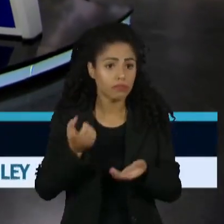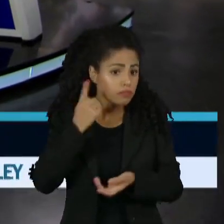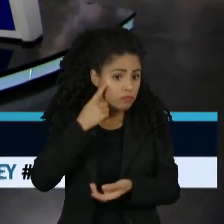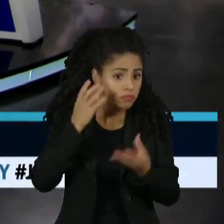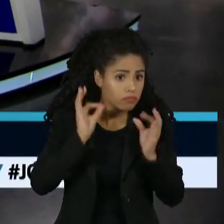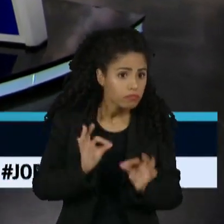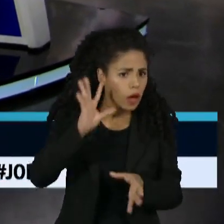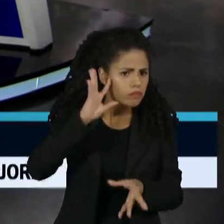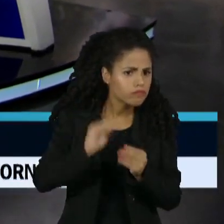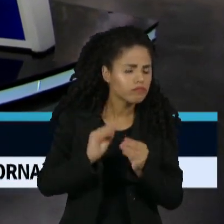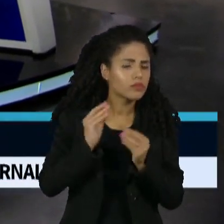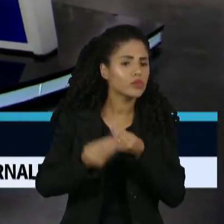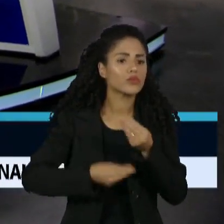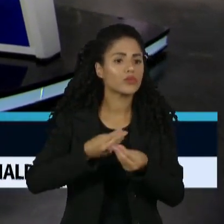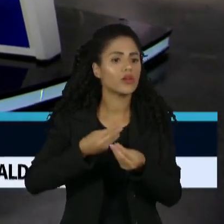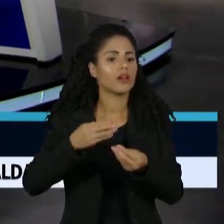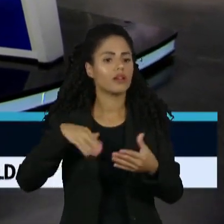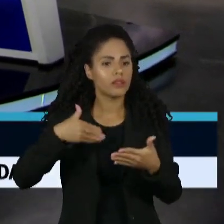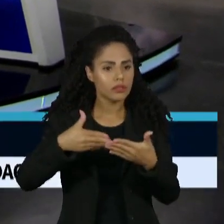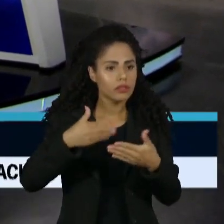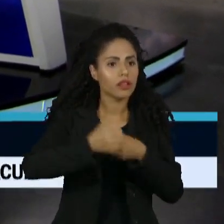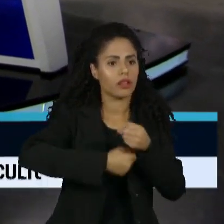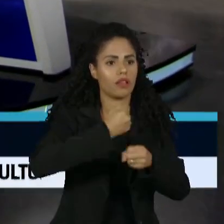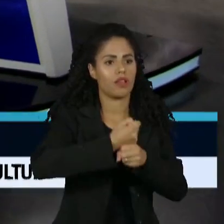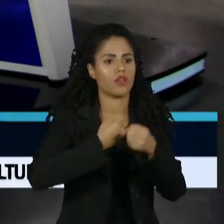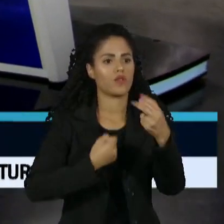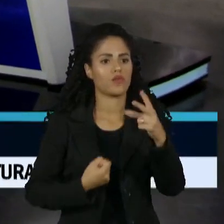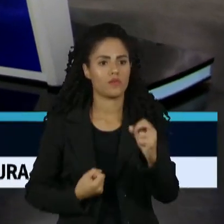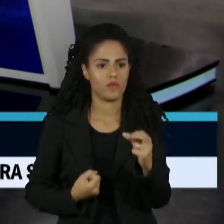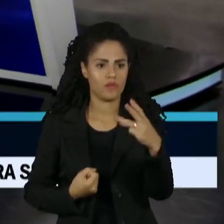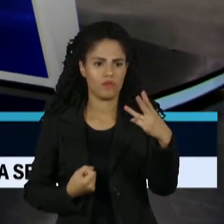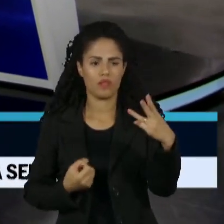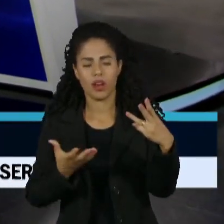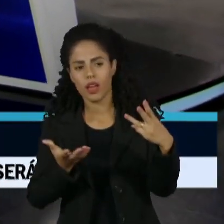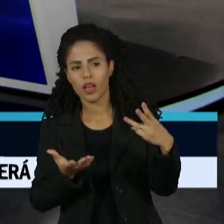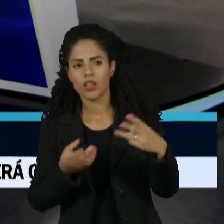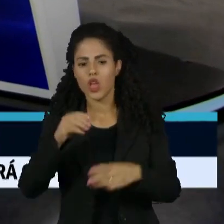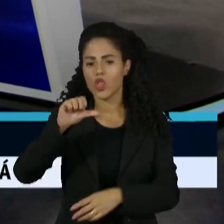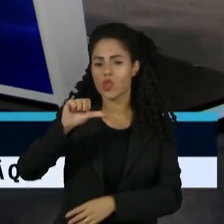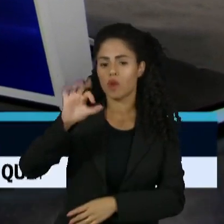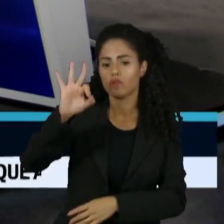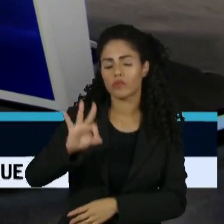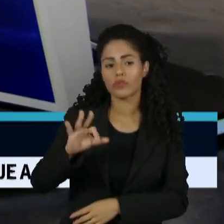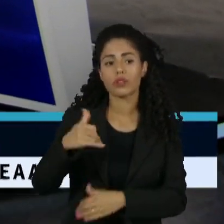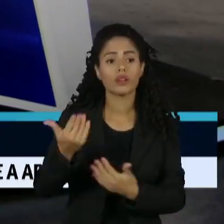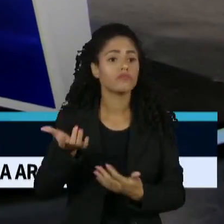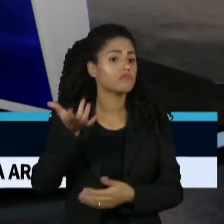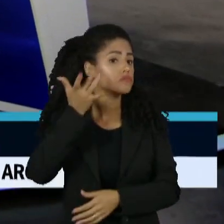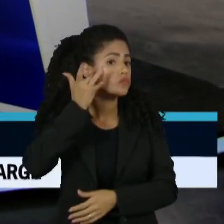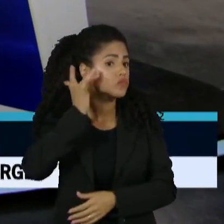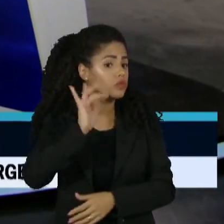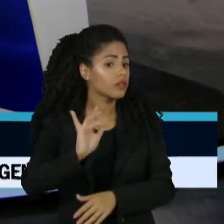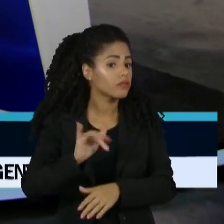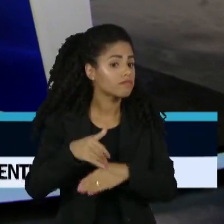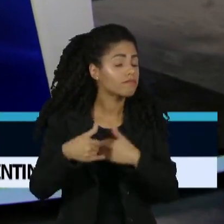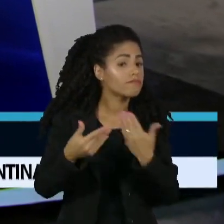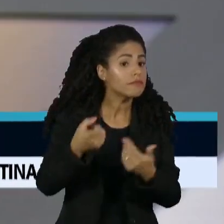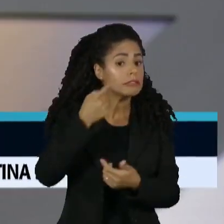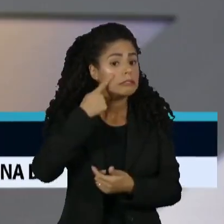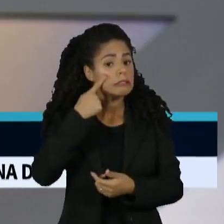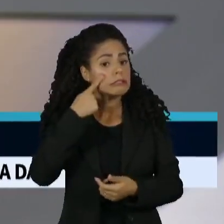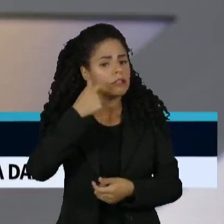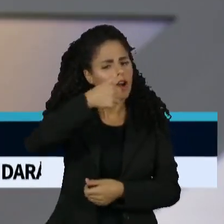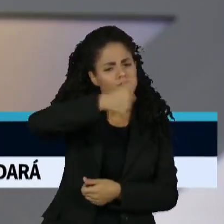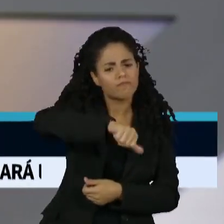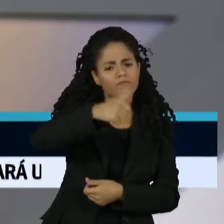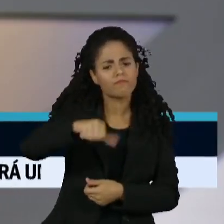consegue levar no final do ano que vem para alguma coisa perto de 9. Talvez tenha que parar um pouco antes, né? A ver como é que